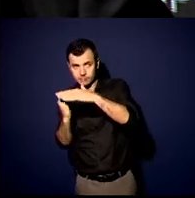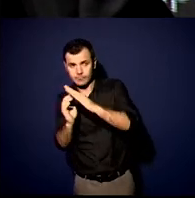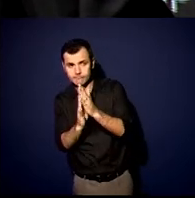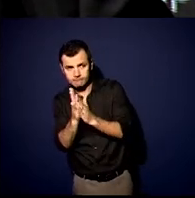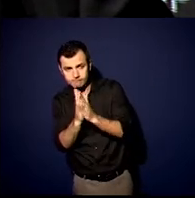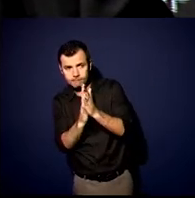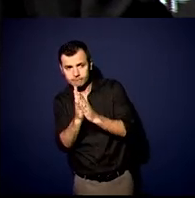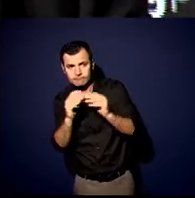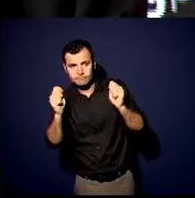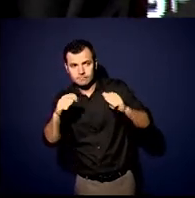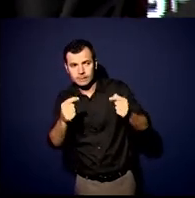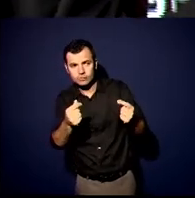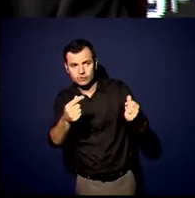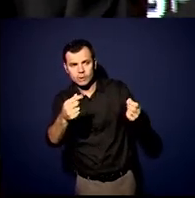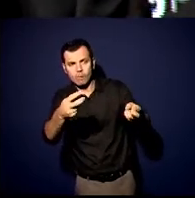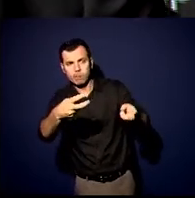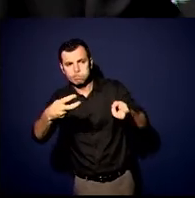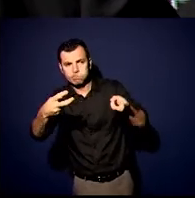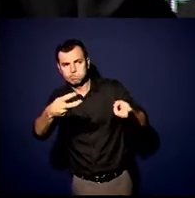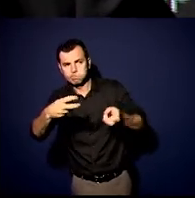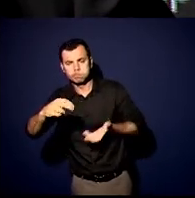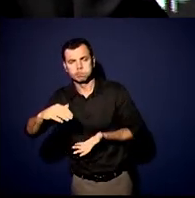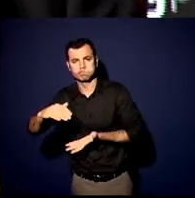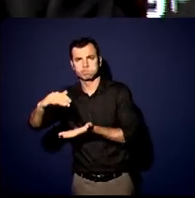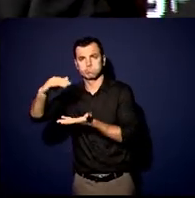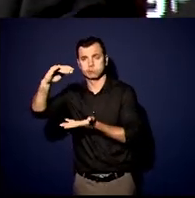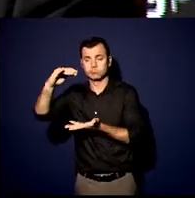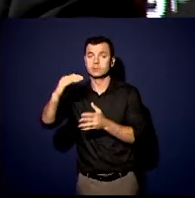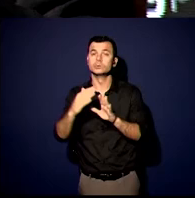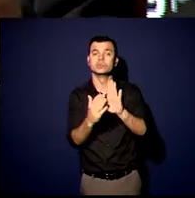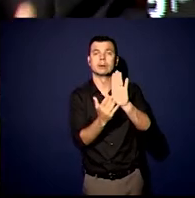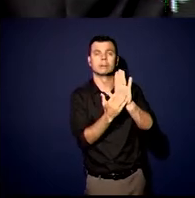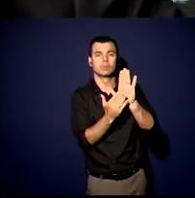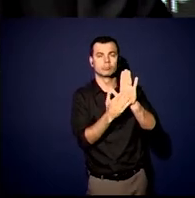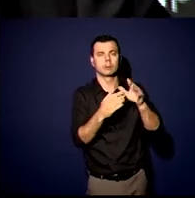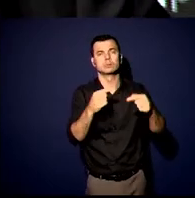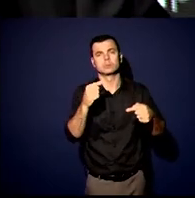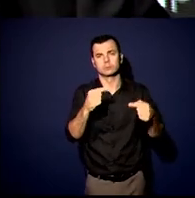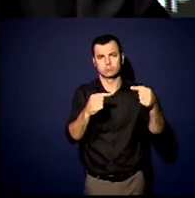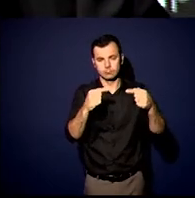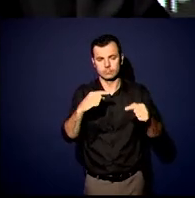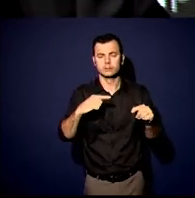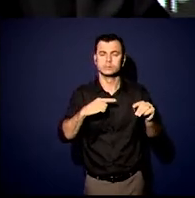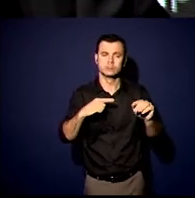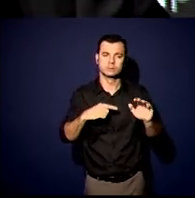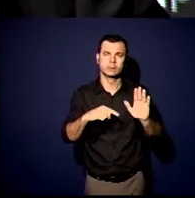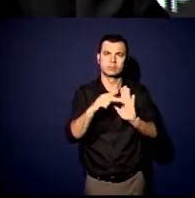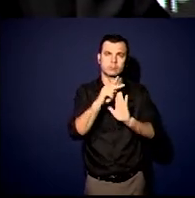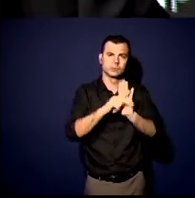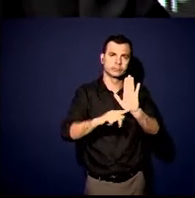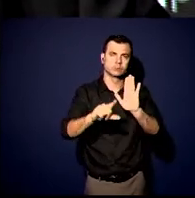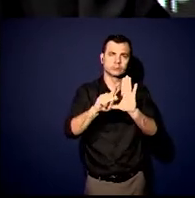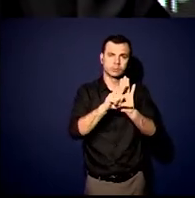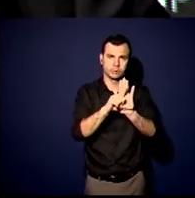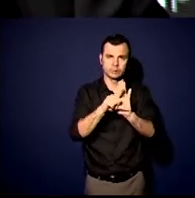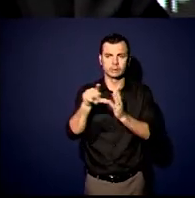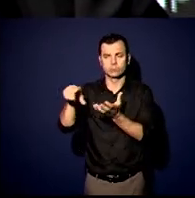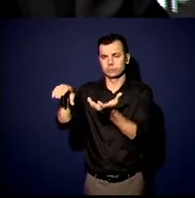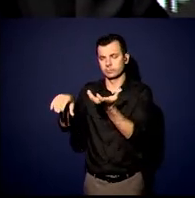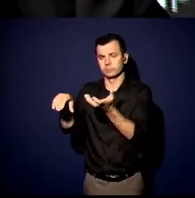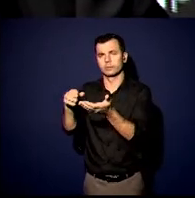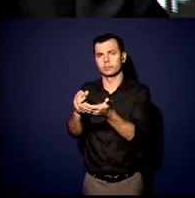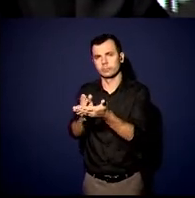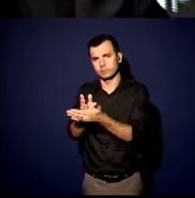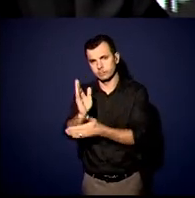então nós estamos propondo uma debate existe um projeto de lei foi aprovado no senado